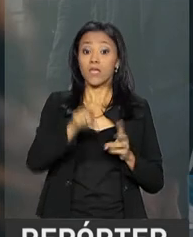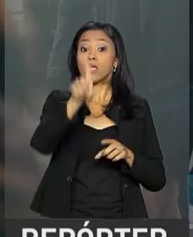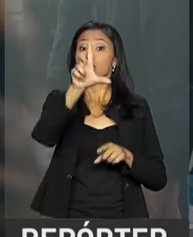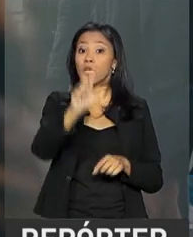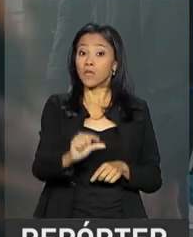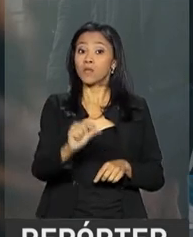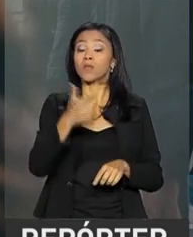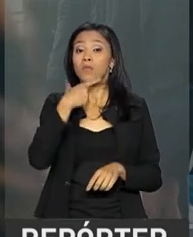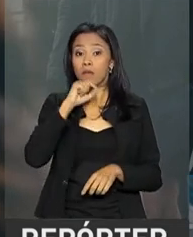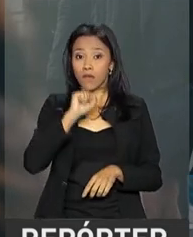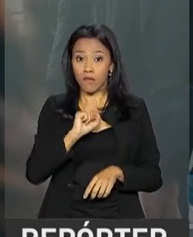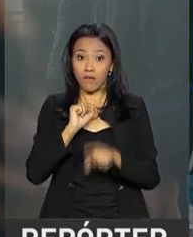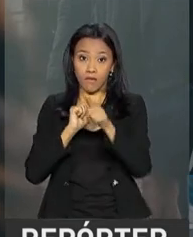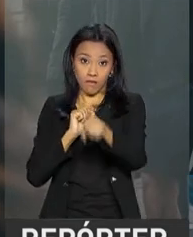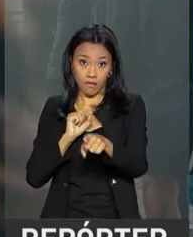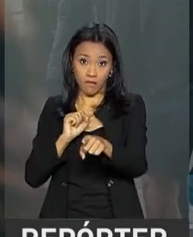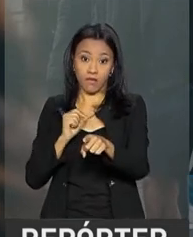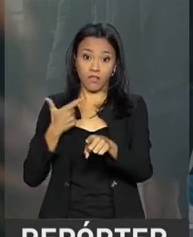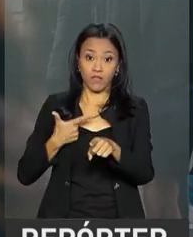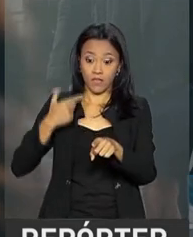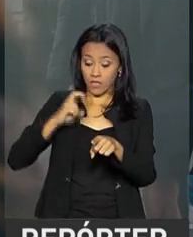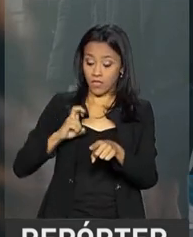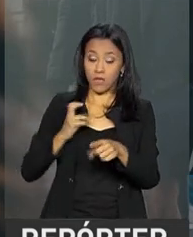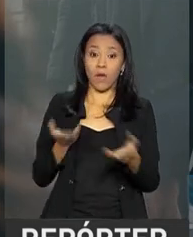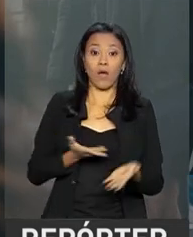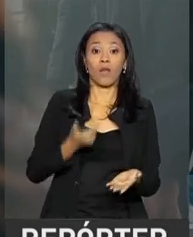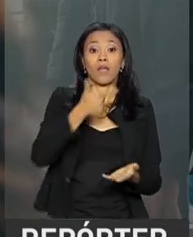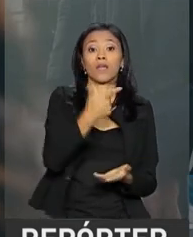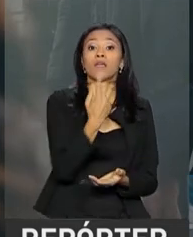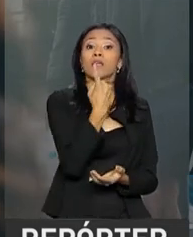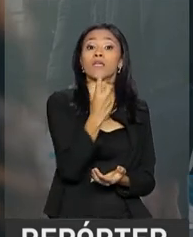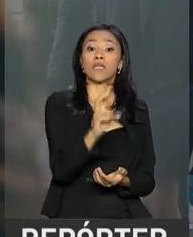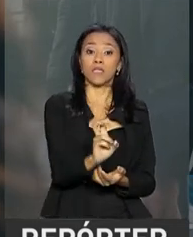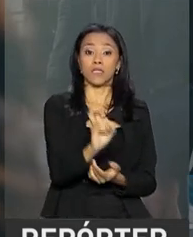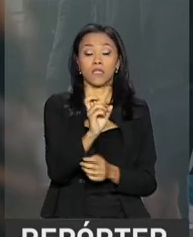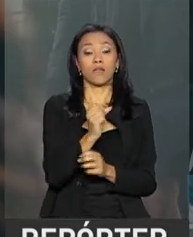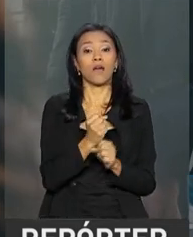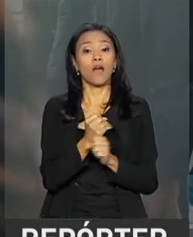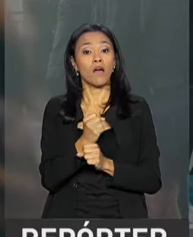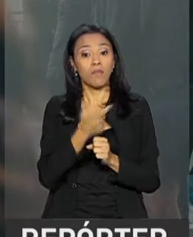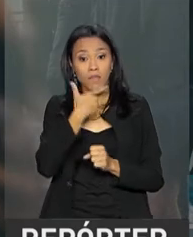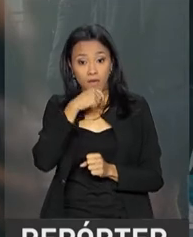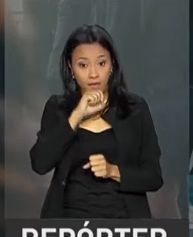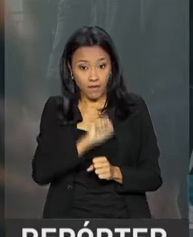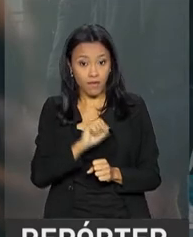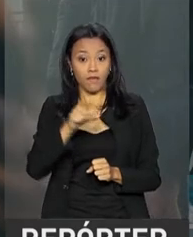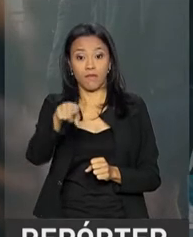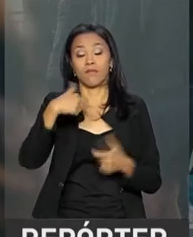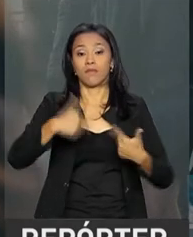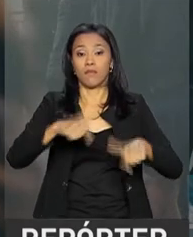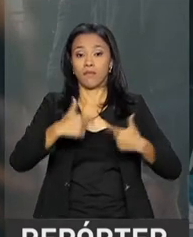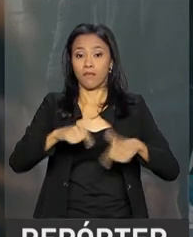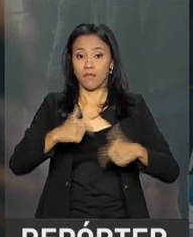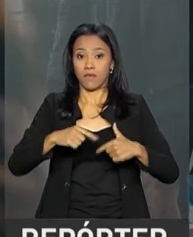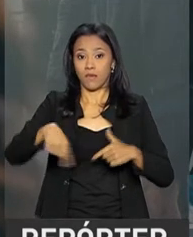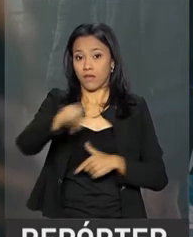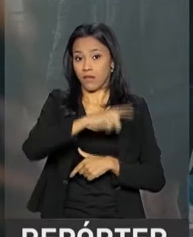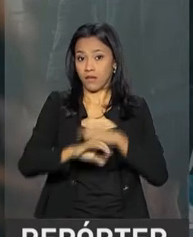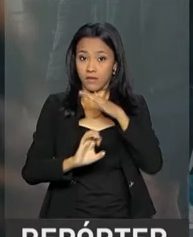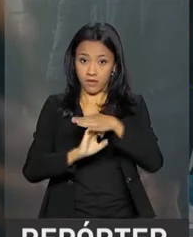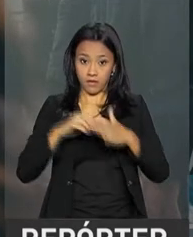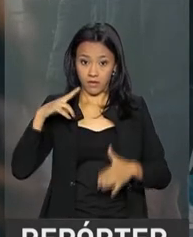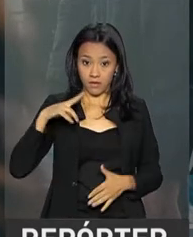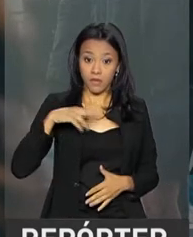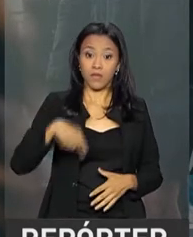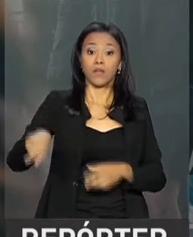para aposentadoria de 25 para 15 anos para os trabalhadores do regime geral da previdência além disso foi incluído